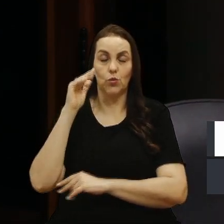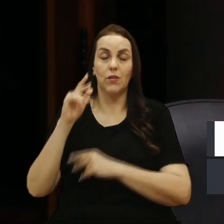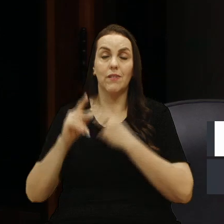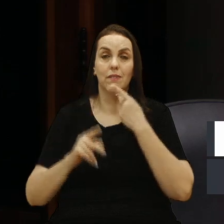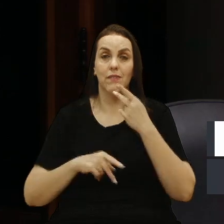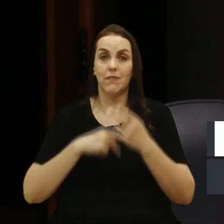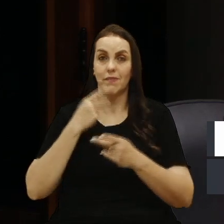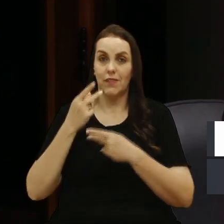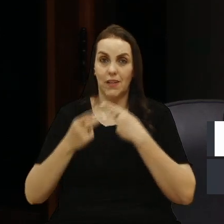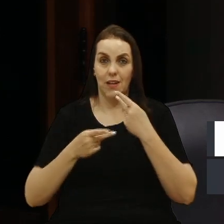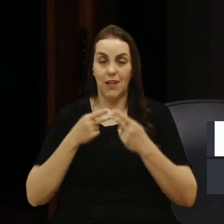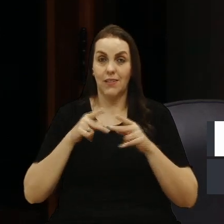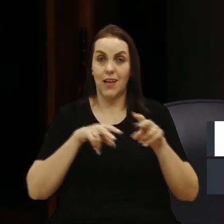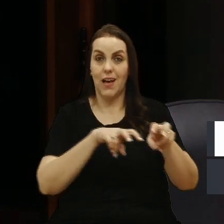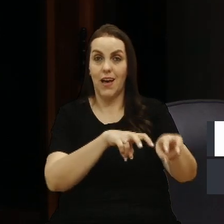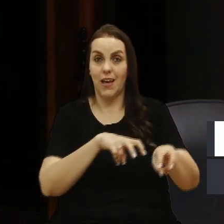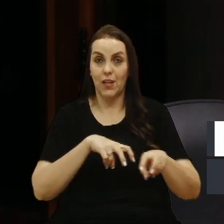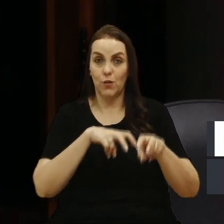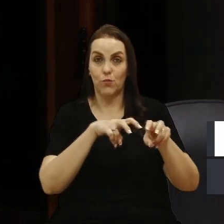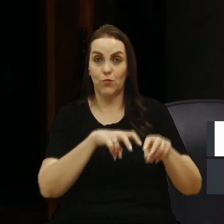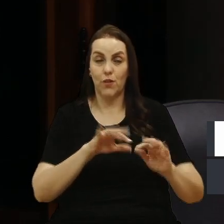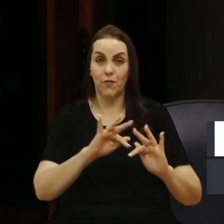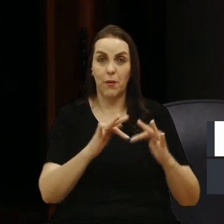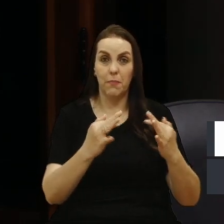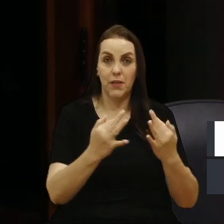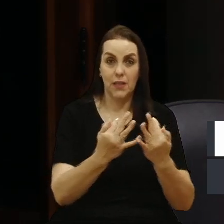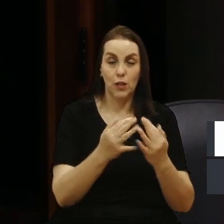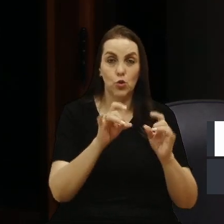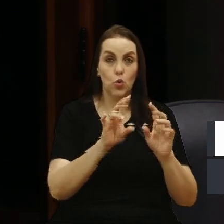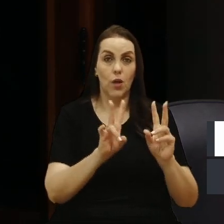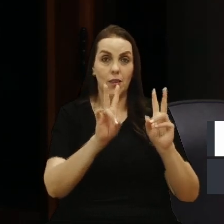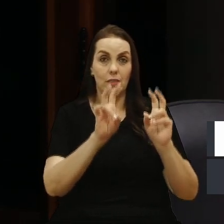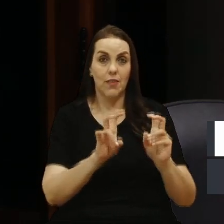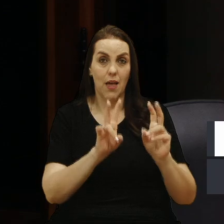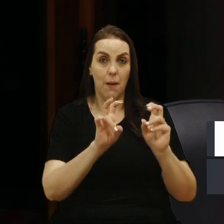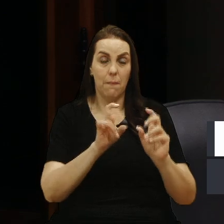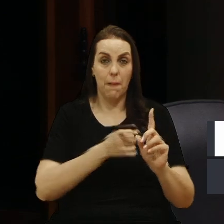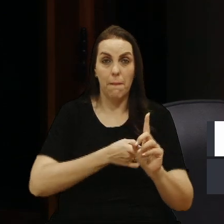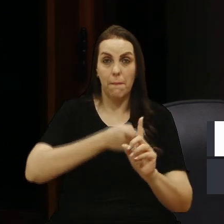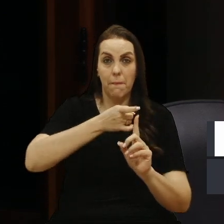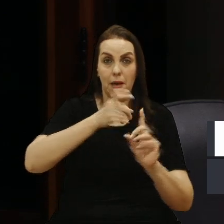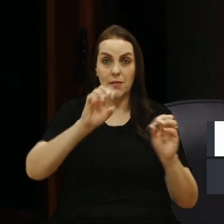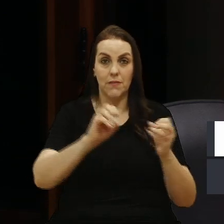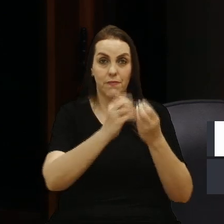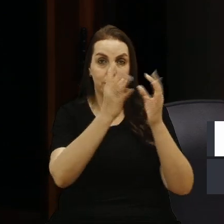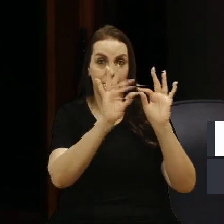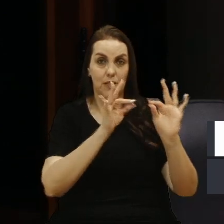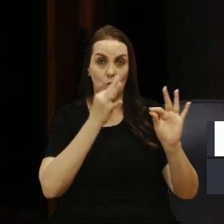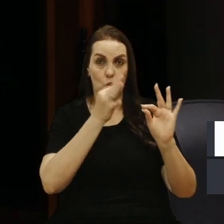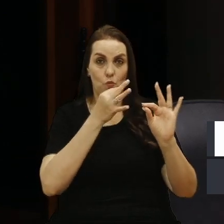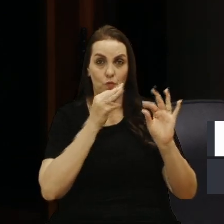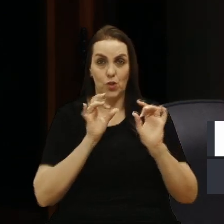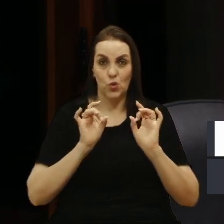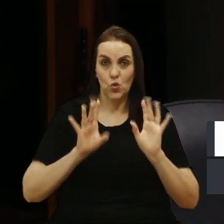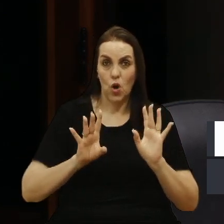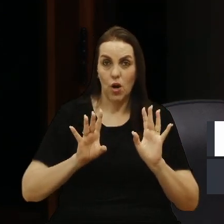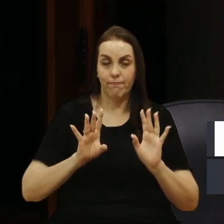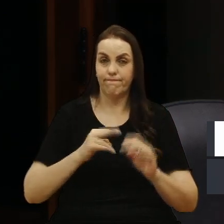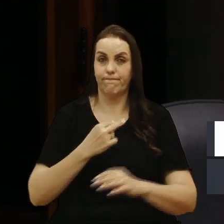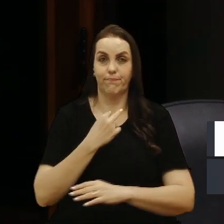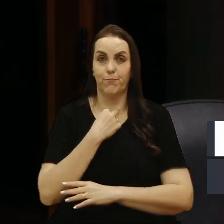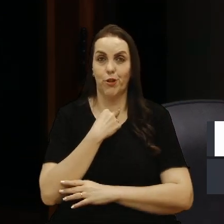falar na agricultura familiar não pode ser só um tema no mês de festa da uva. Porque os